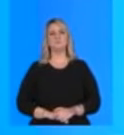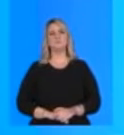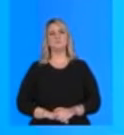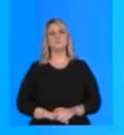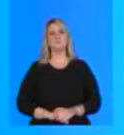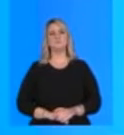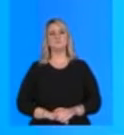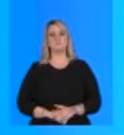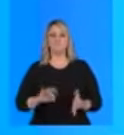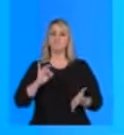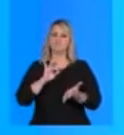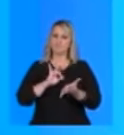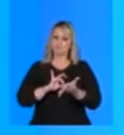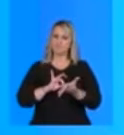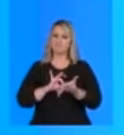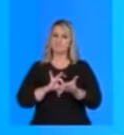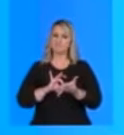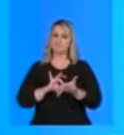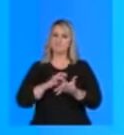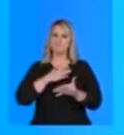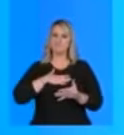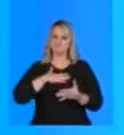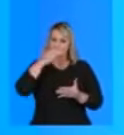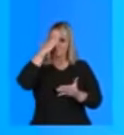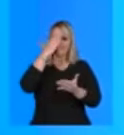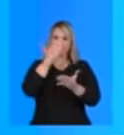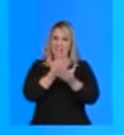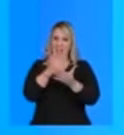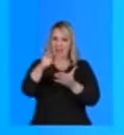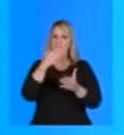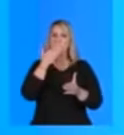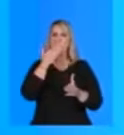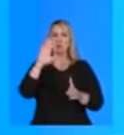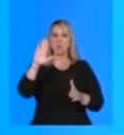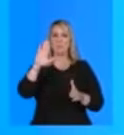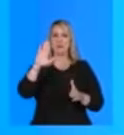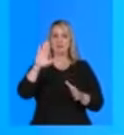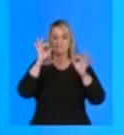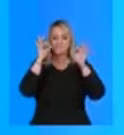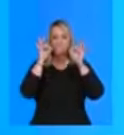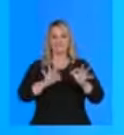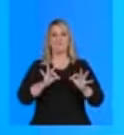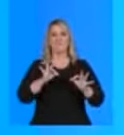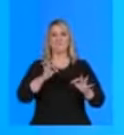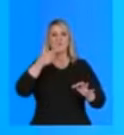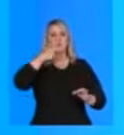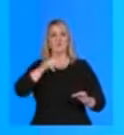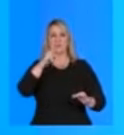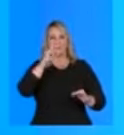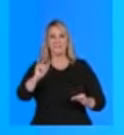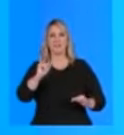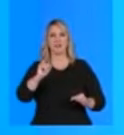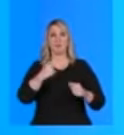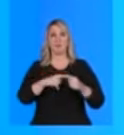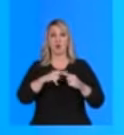eu realmente gostaria muito de crer que essas suas promessas se concreti Arão né porque se hoje as escolas Pedro estão sem